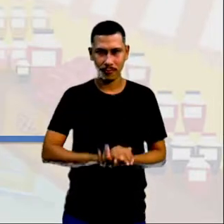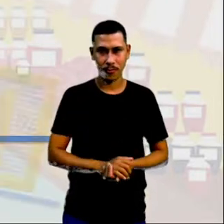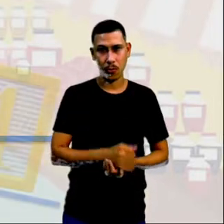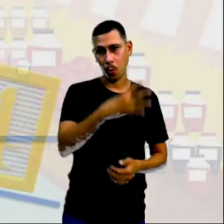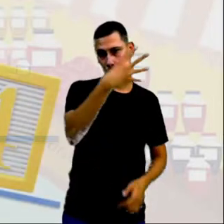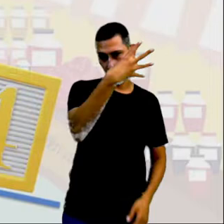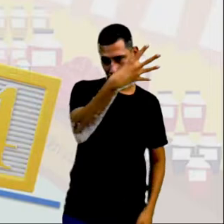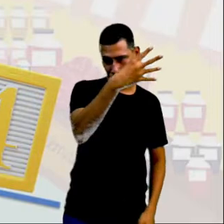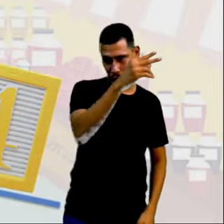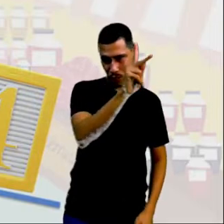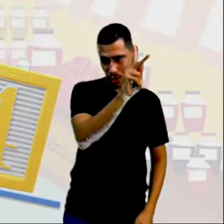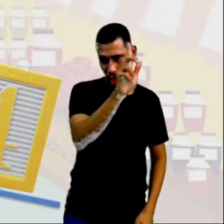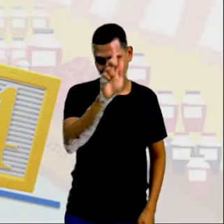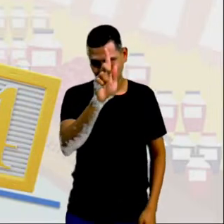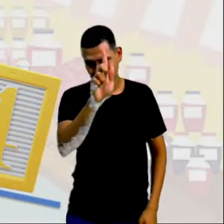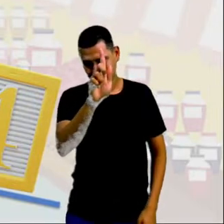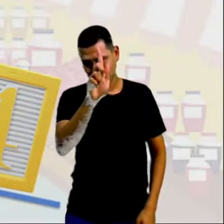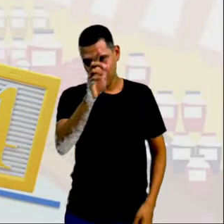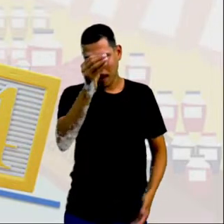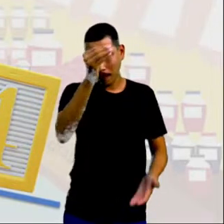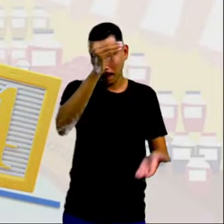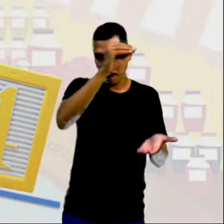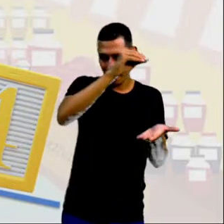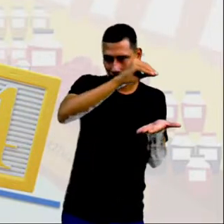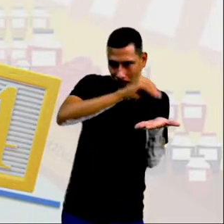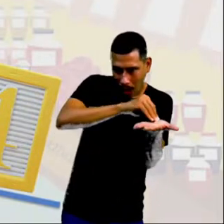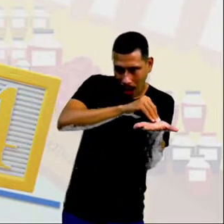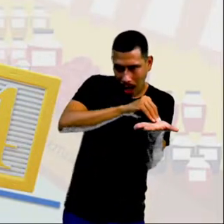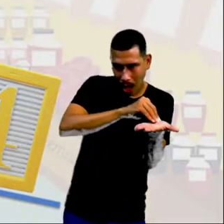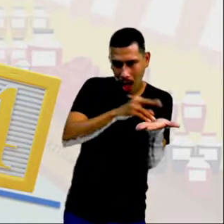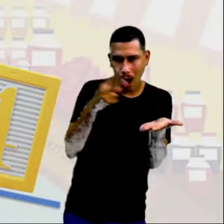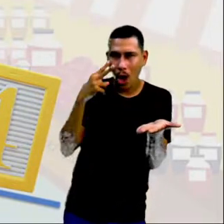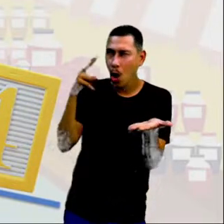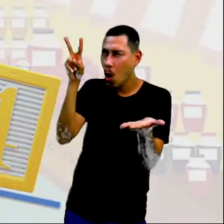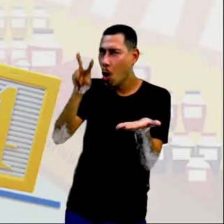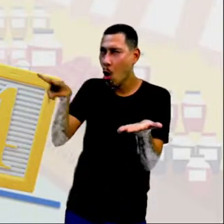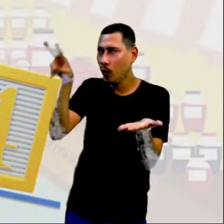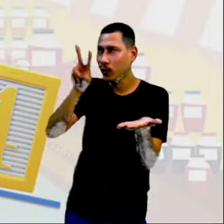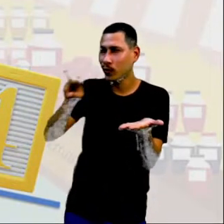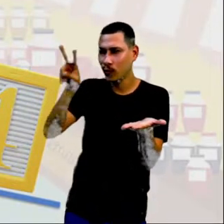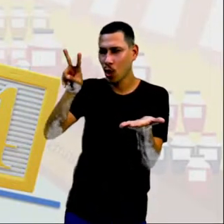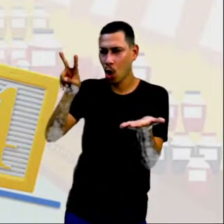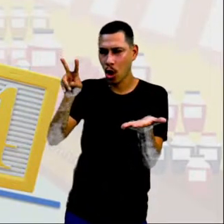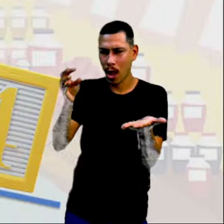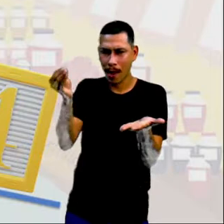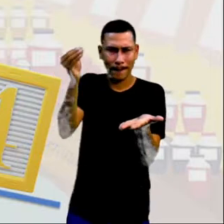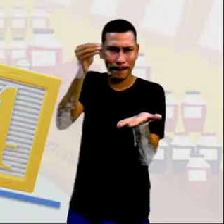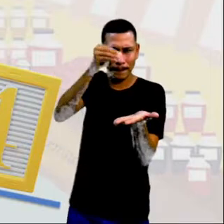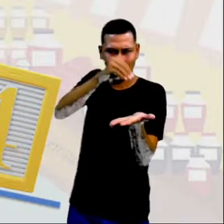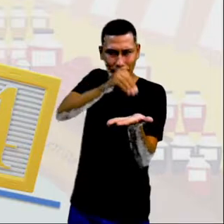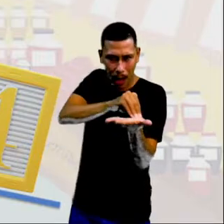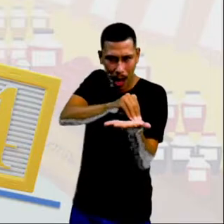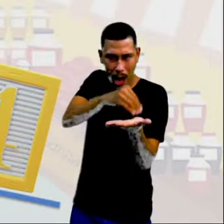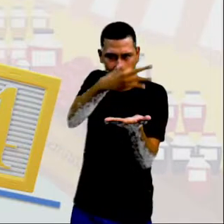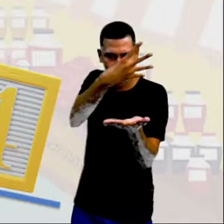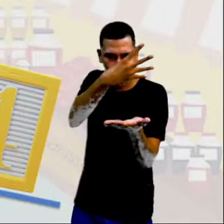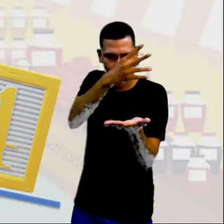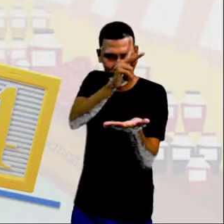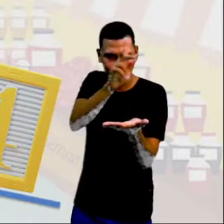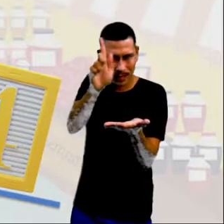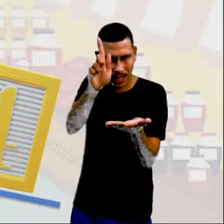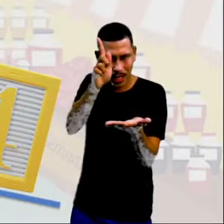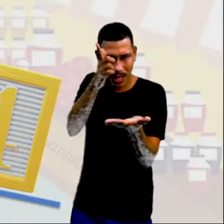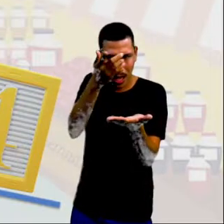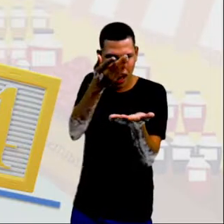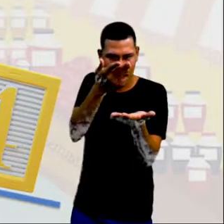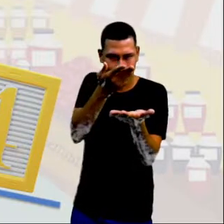do 4, tá bom? Coloquei de um lado da balança, perceberam que quando a gente botou o lado da balança, ele ficou mais baixo,